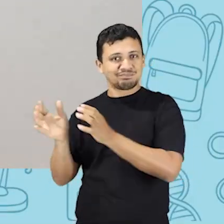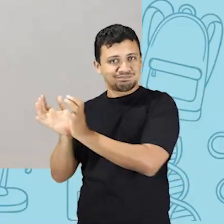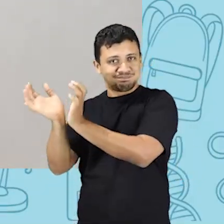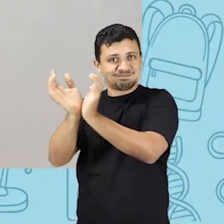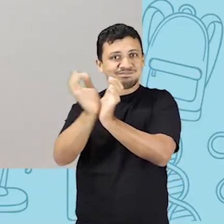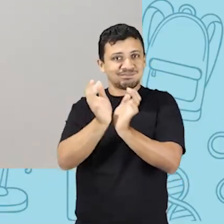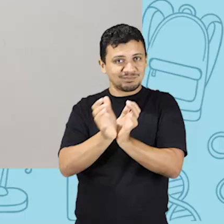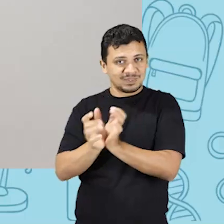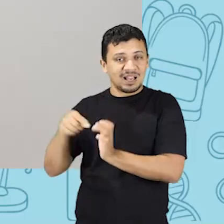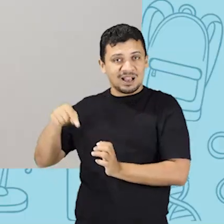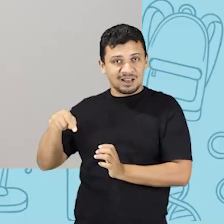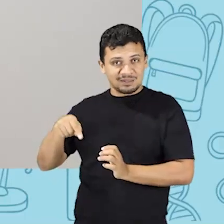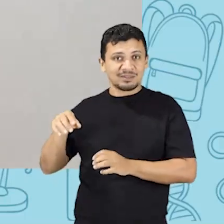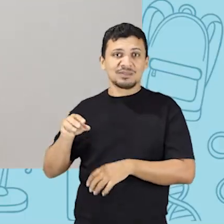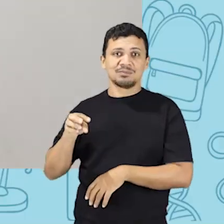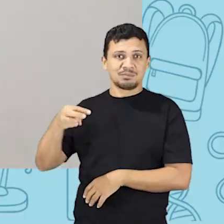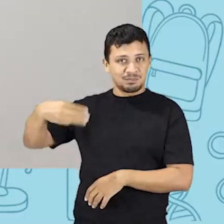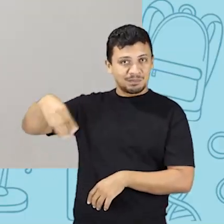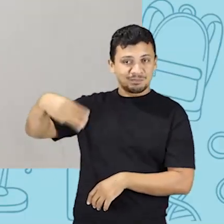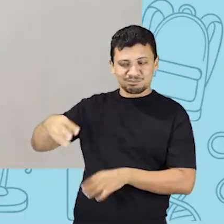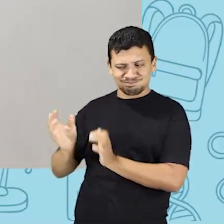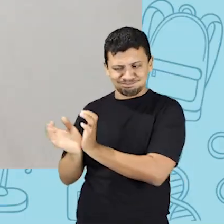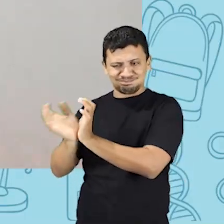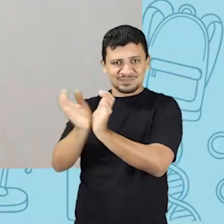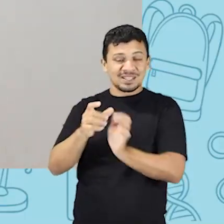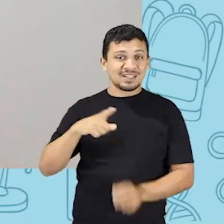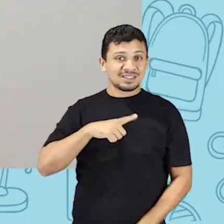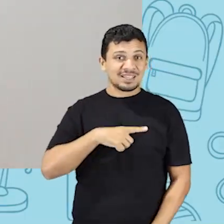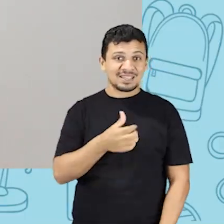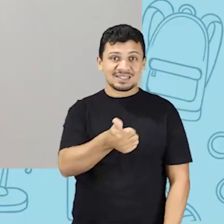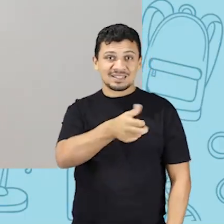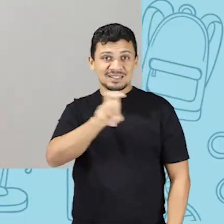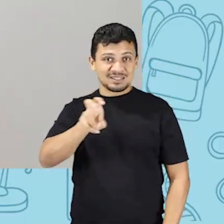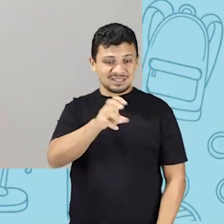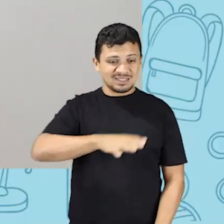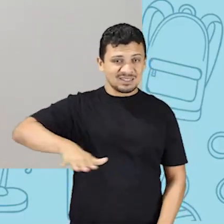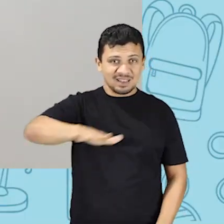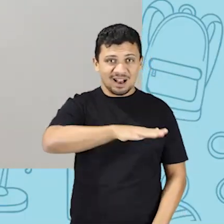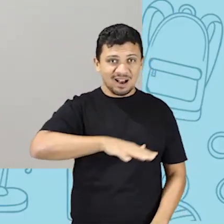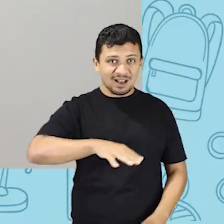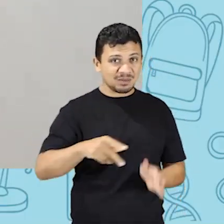divididas aqui no nosso estado, né? Nós temos aqui 15 terras indígenas.